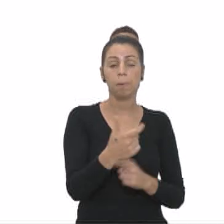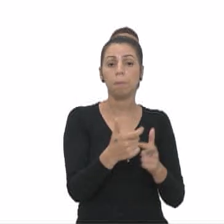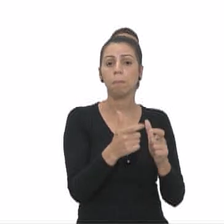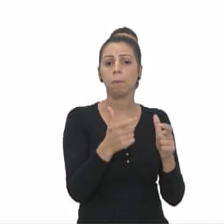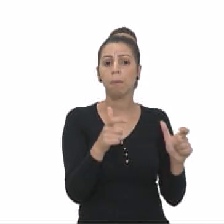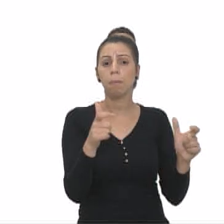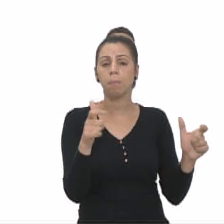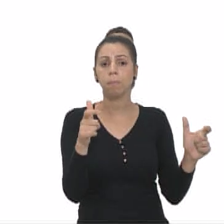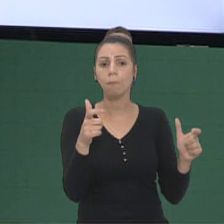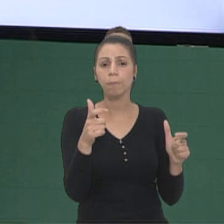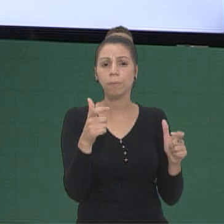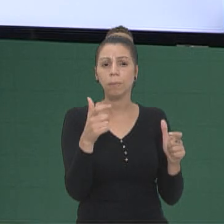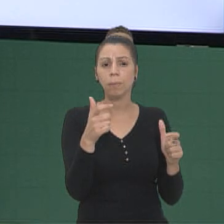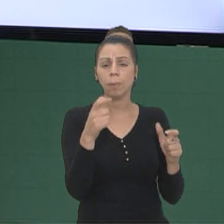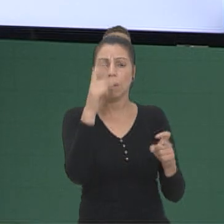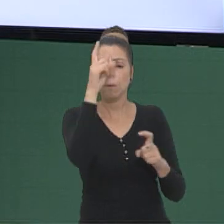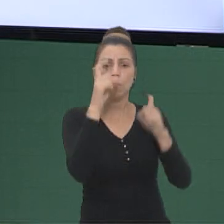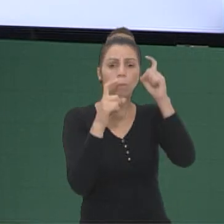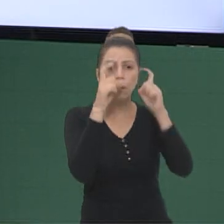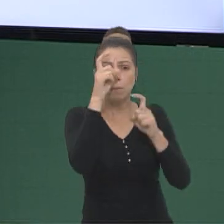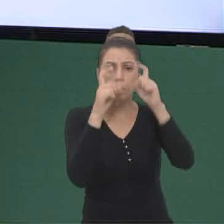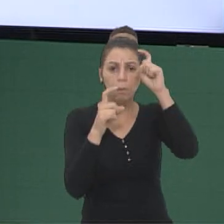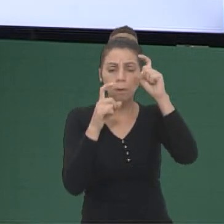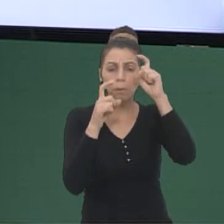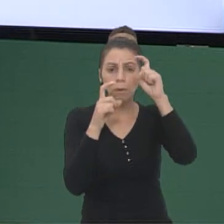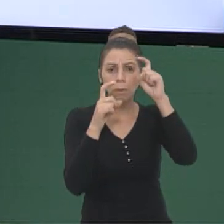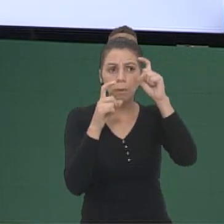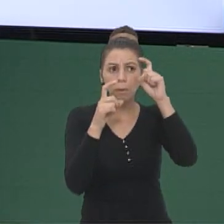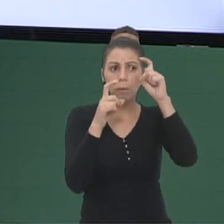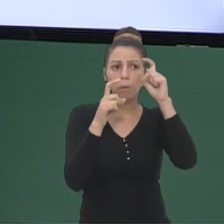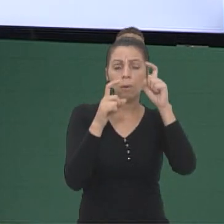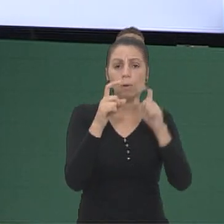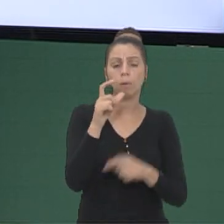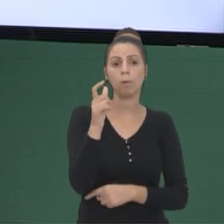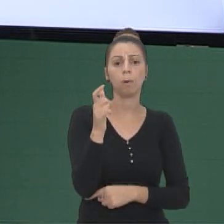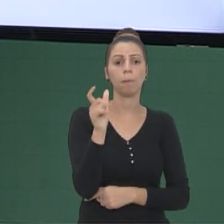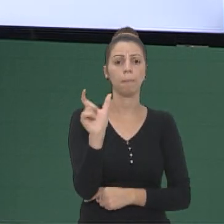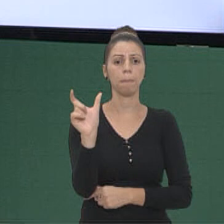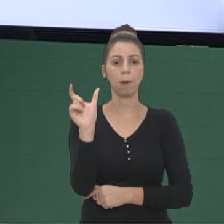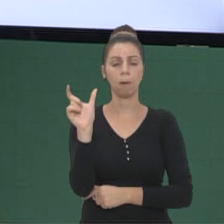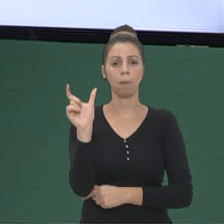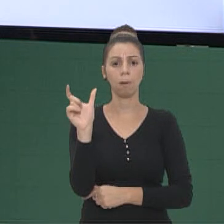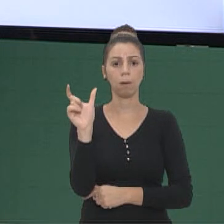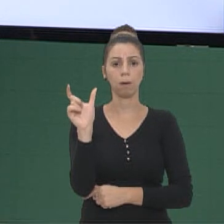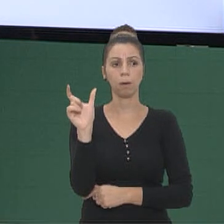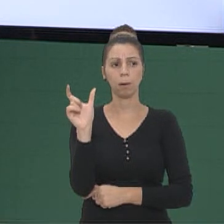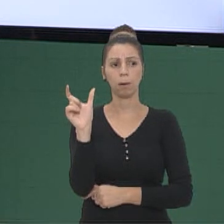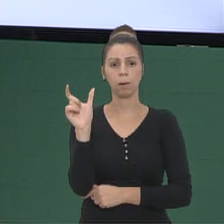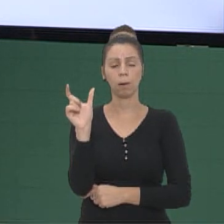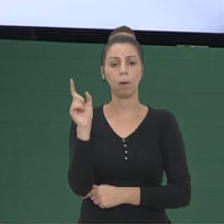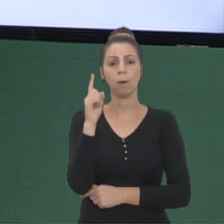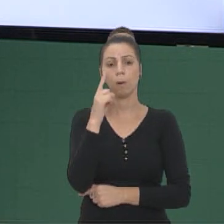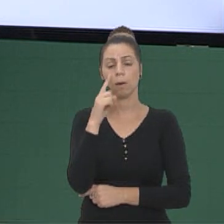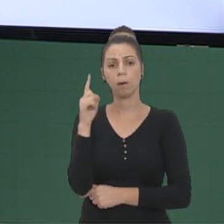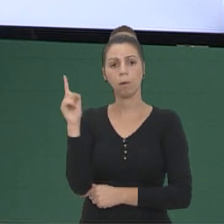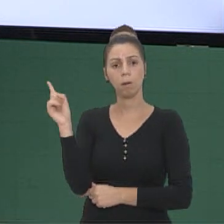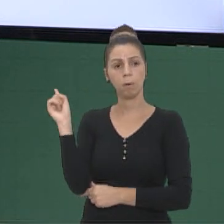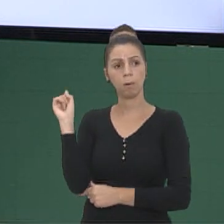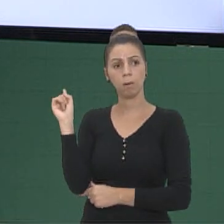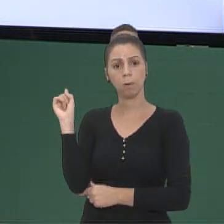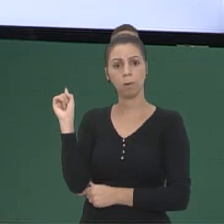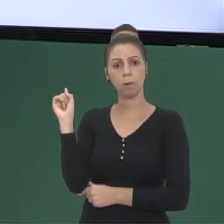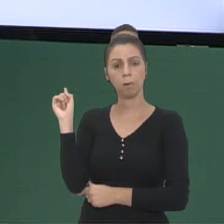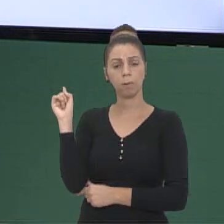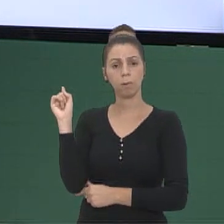com maior expressividade é o pero. A palavrinha muy, advérbio, muito. La cárcel, palavra feminina,